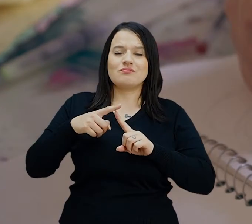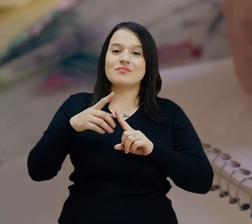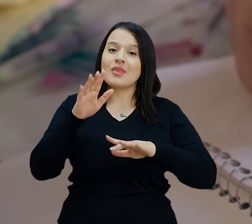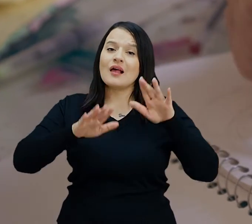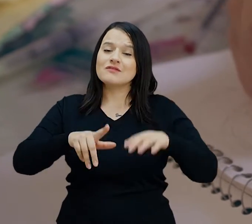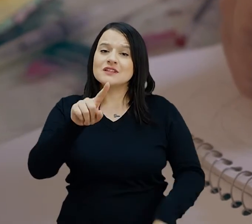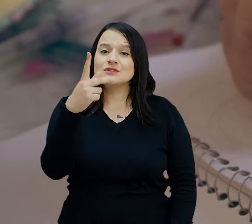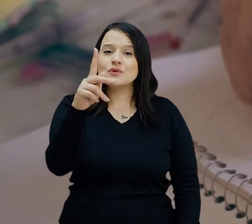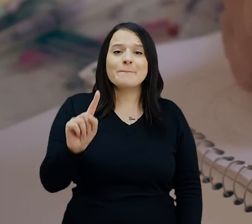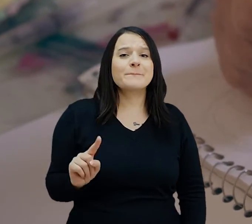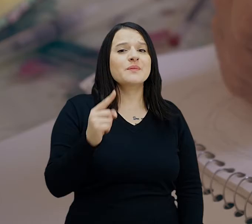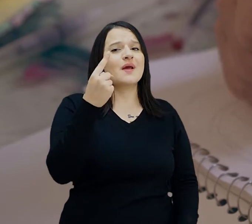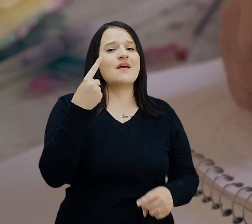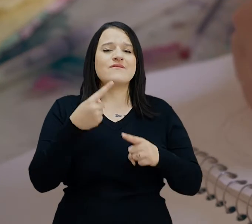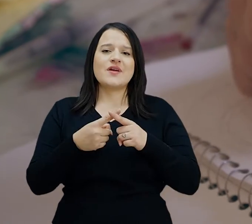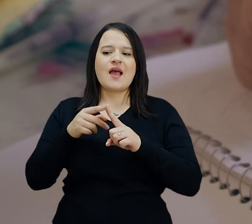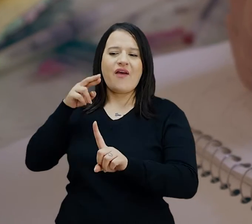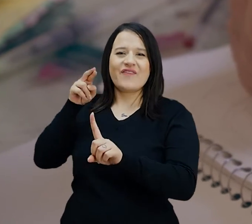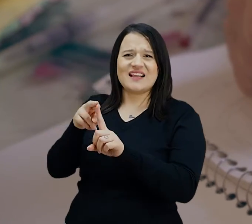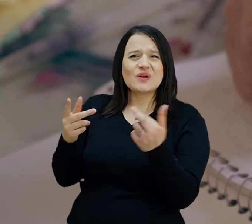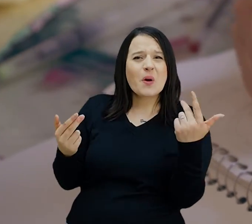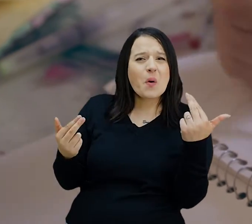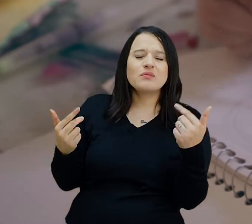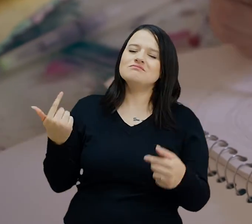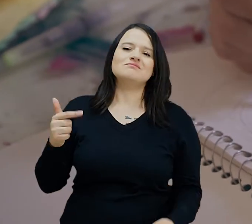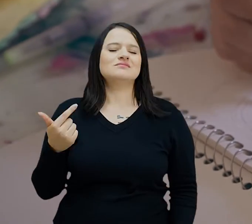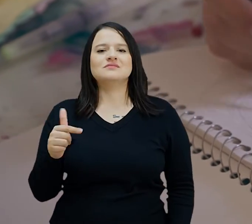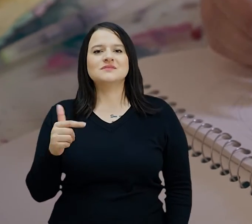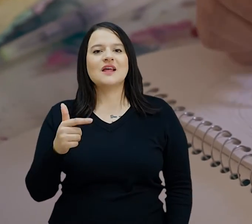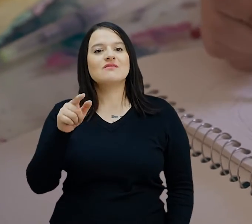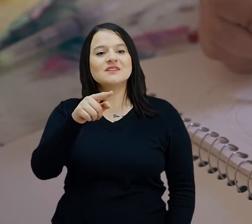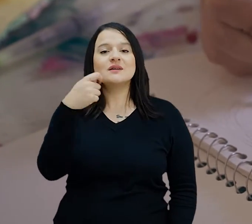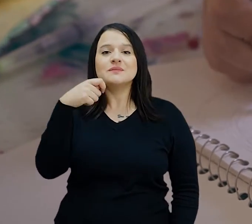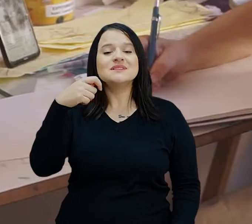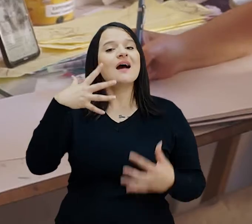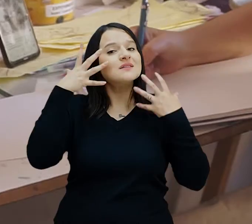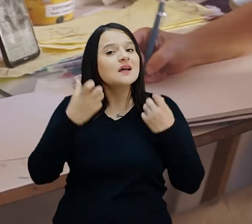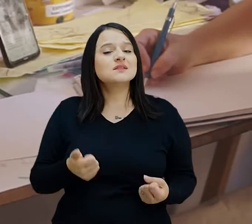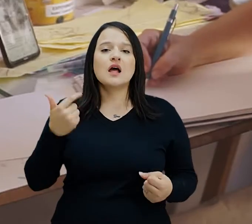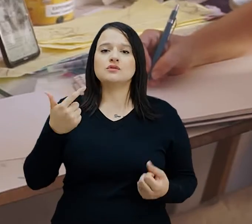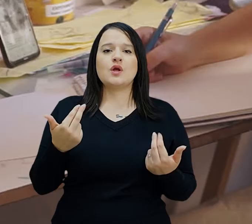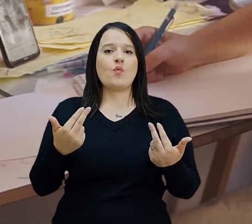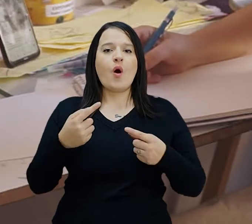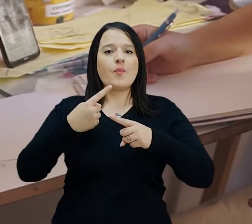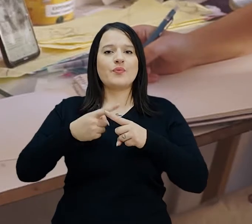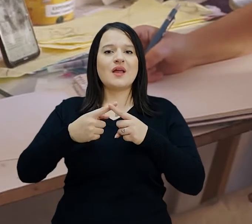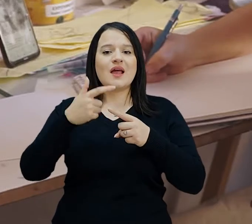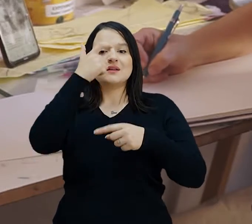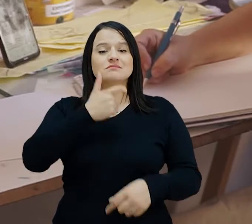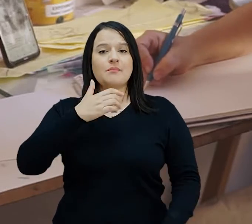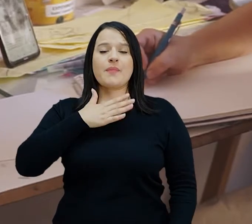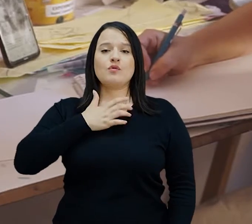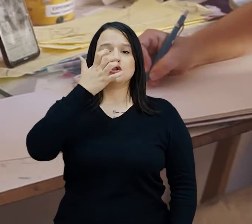Pode ser que na sua primeira tentativa de fazer a sua referência não vai ficar igual. E assumir que não está igual também